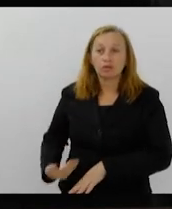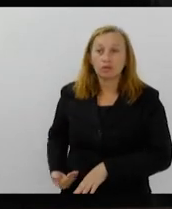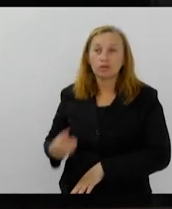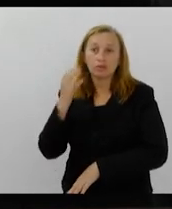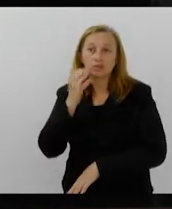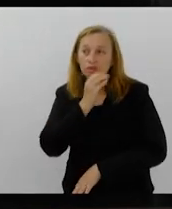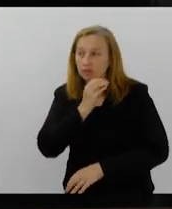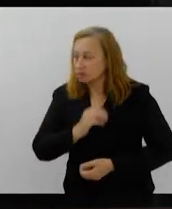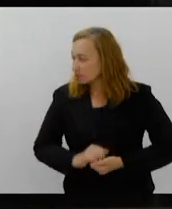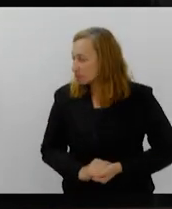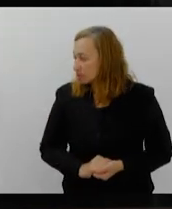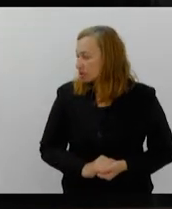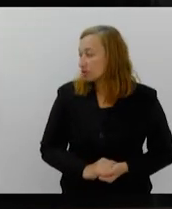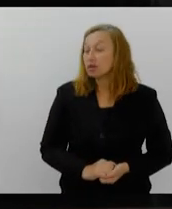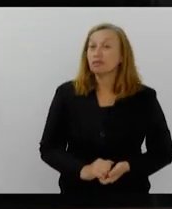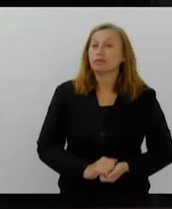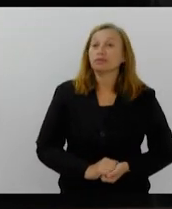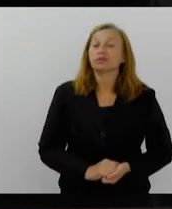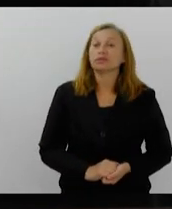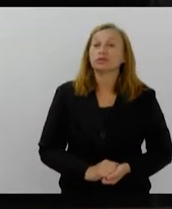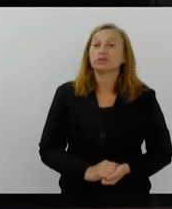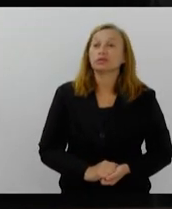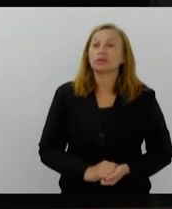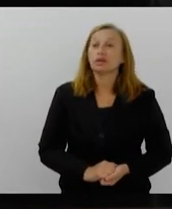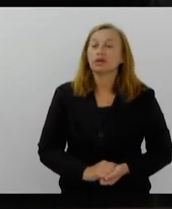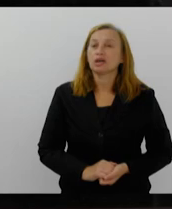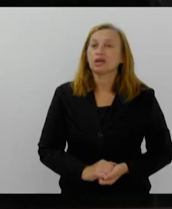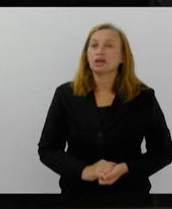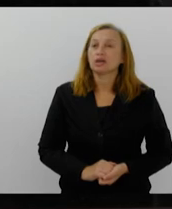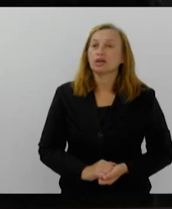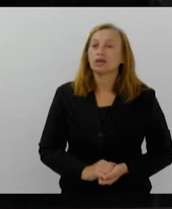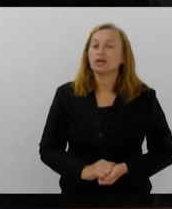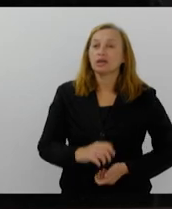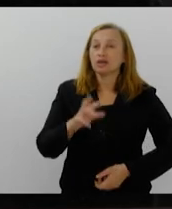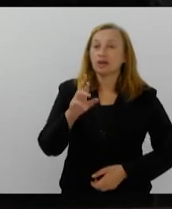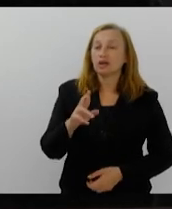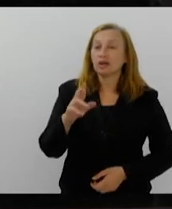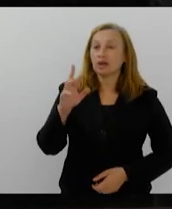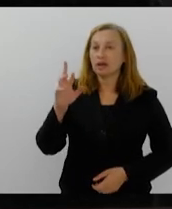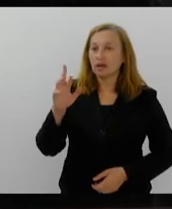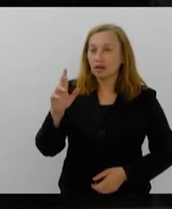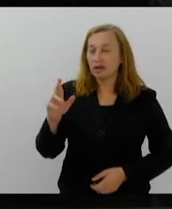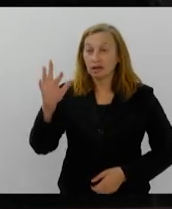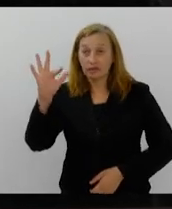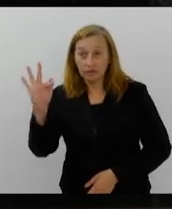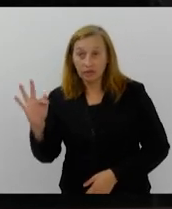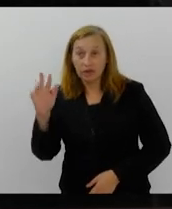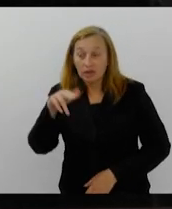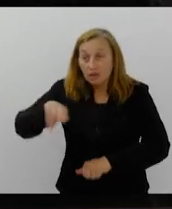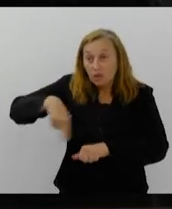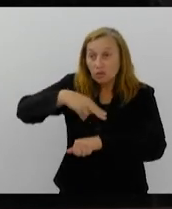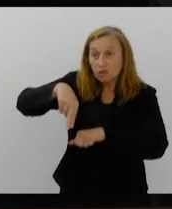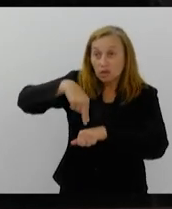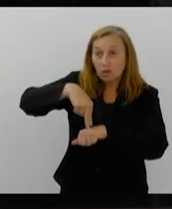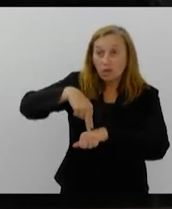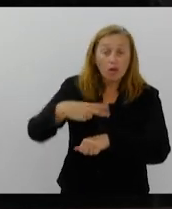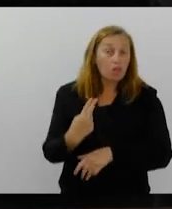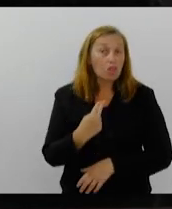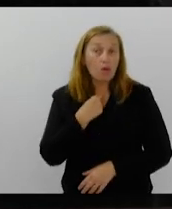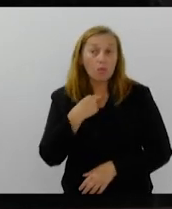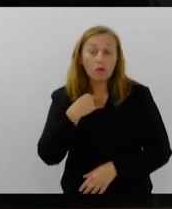Cláudio Castro. Afinal, a asfixia do RRF operada pela União, não pode ser a